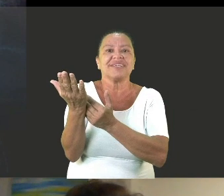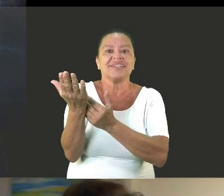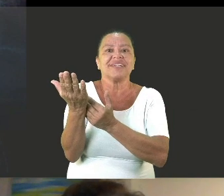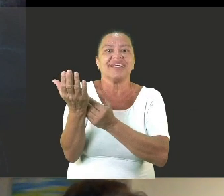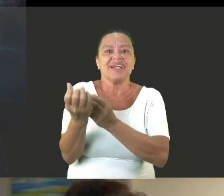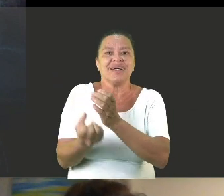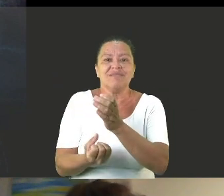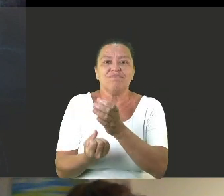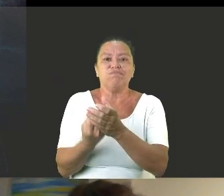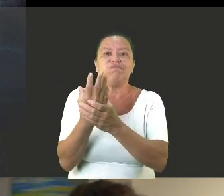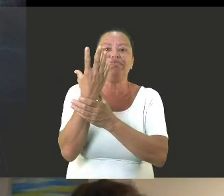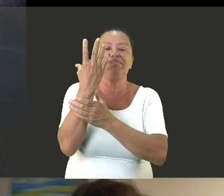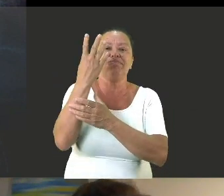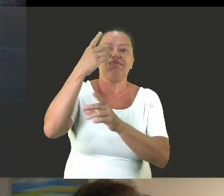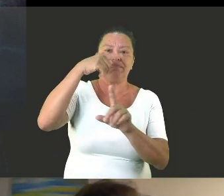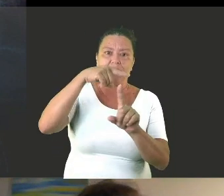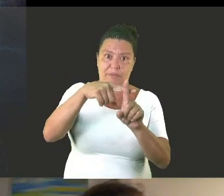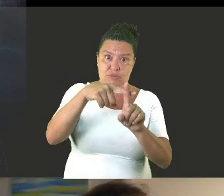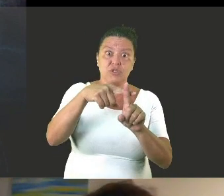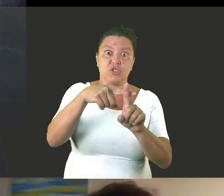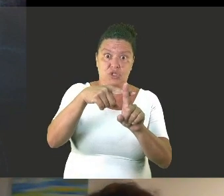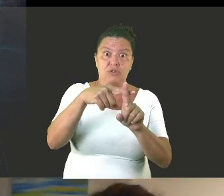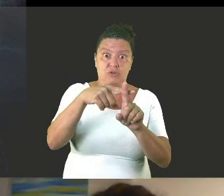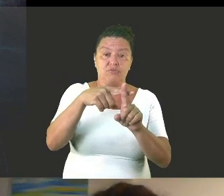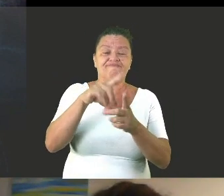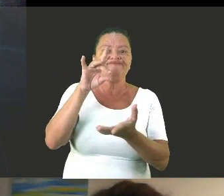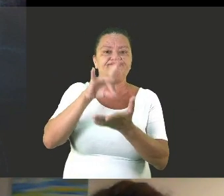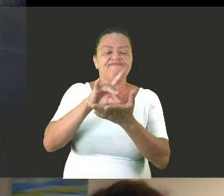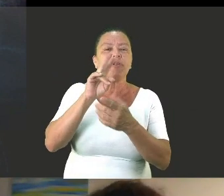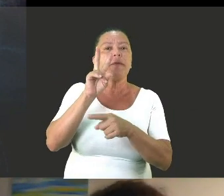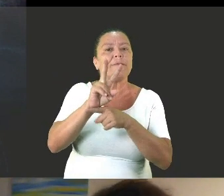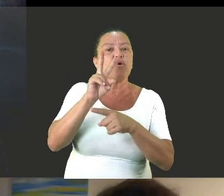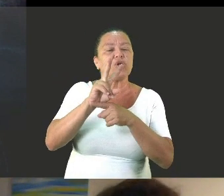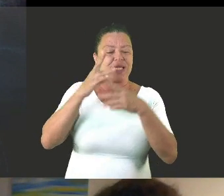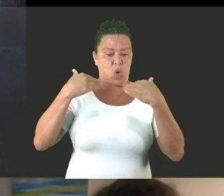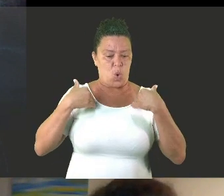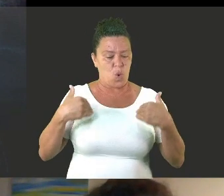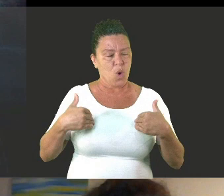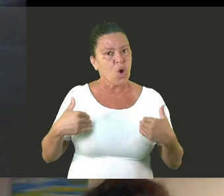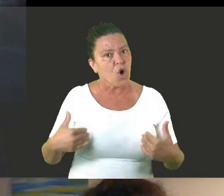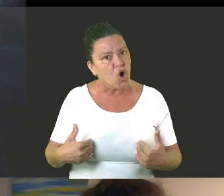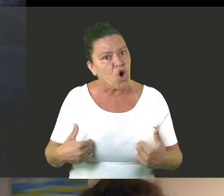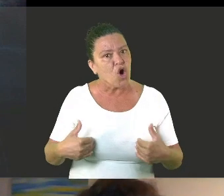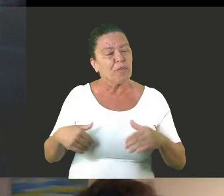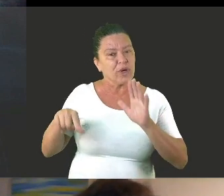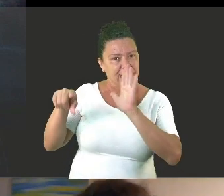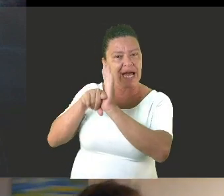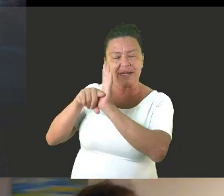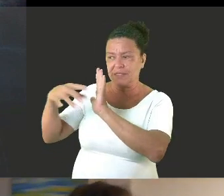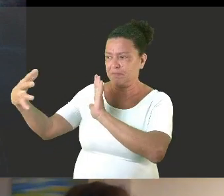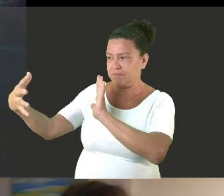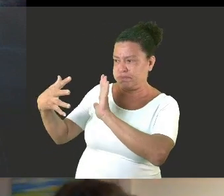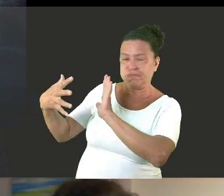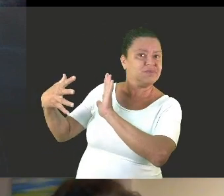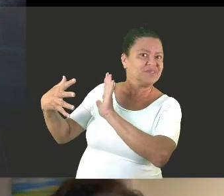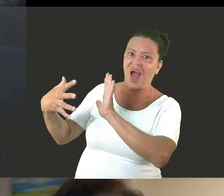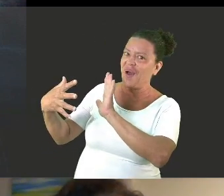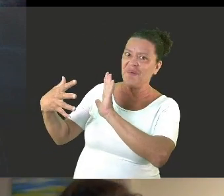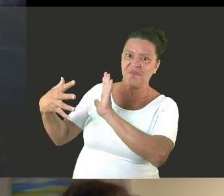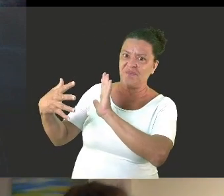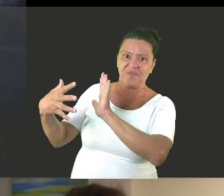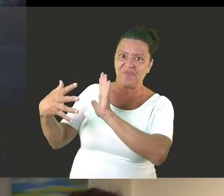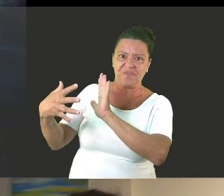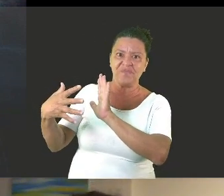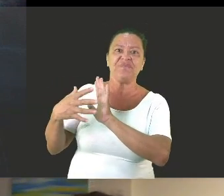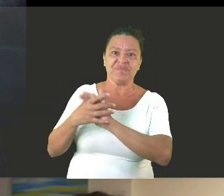uma vitalidade positiva, que vai proteger o corpo de fatores negativos. Para o Qi,